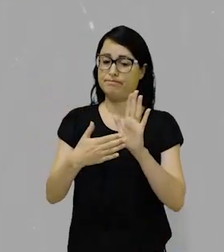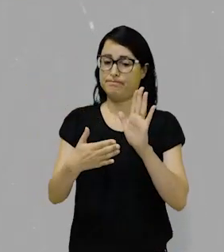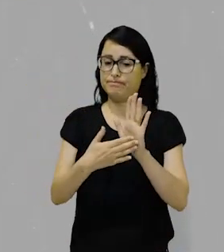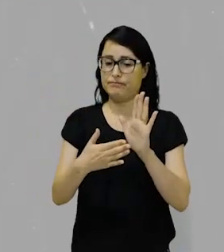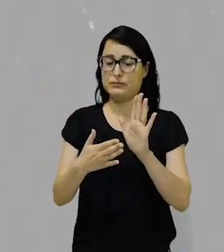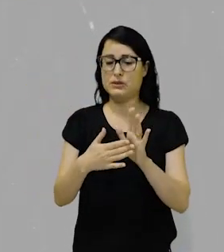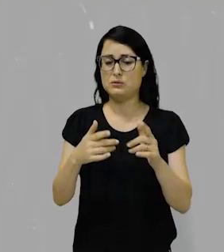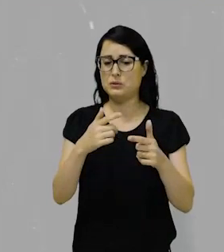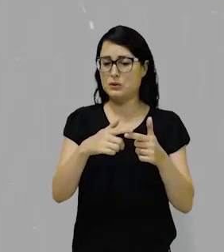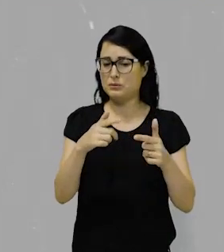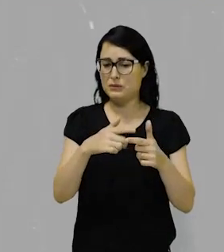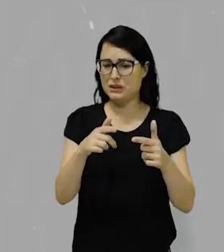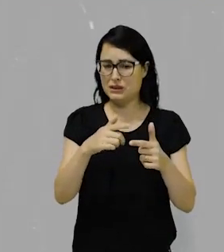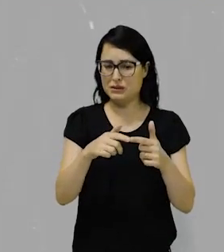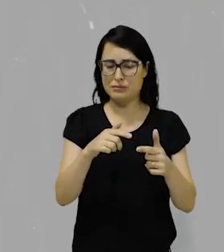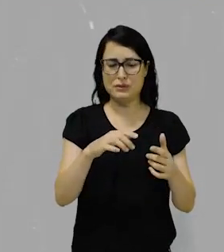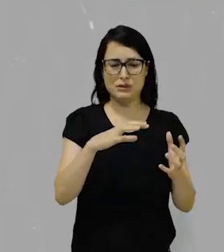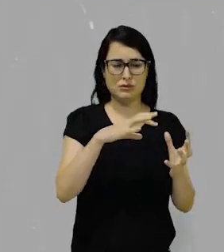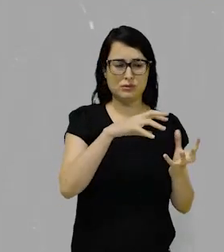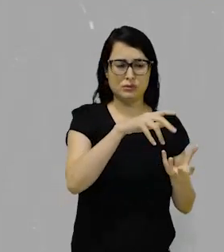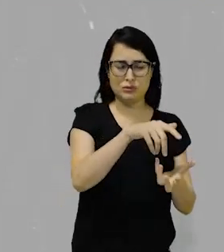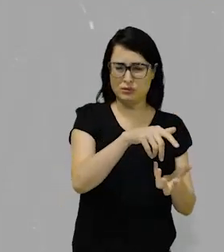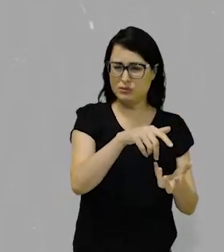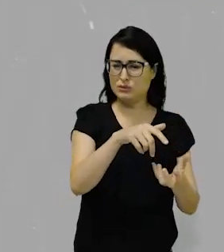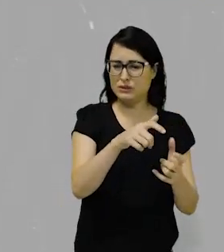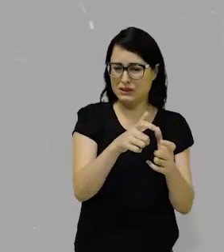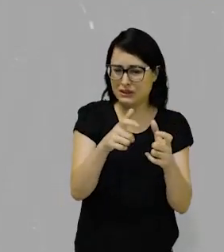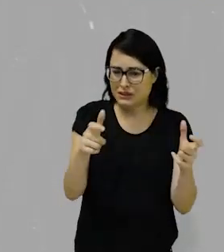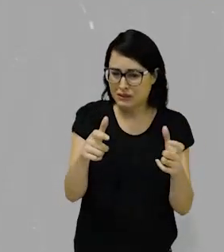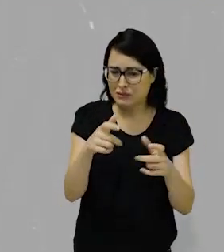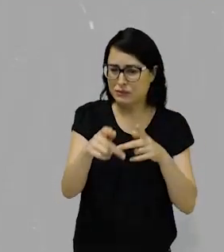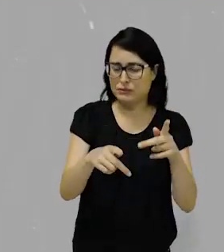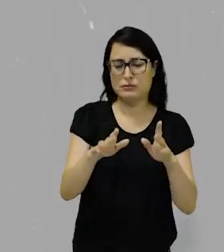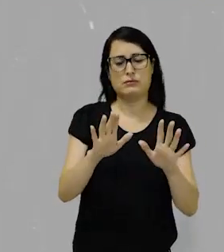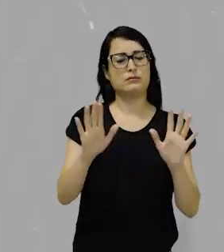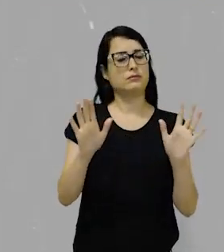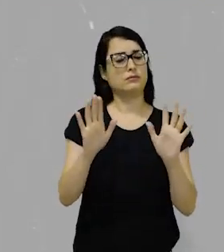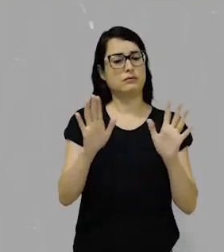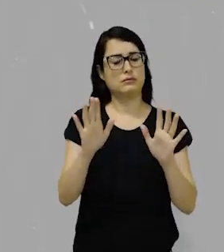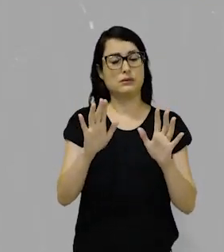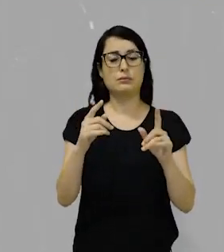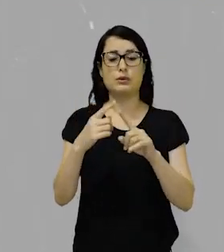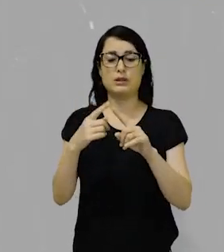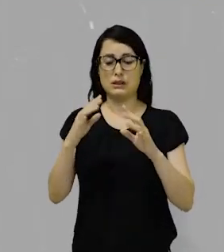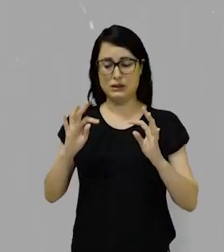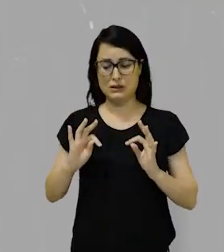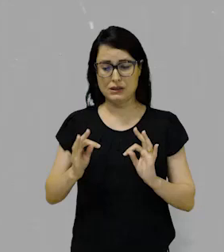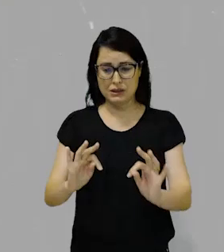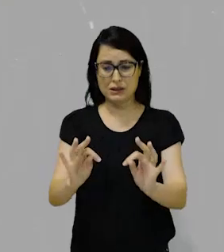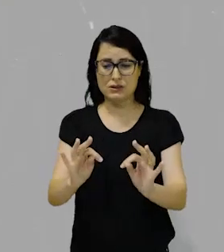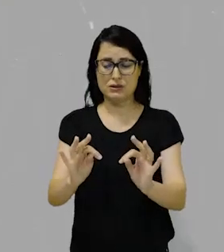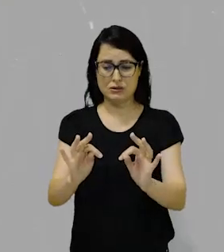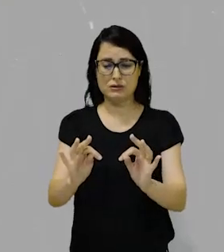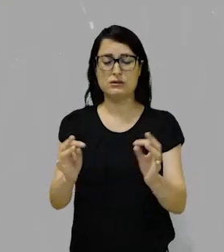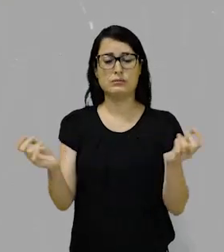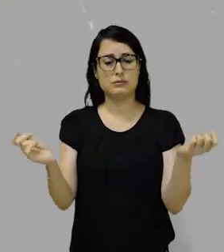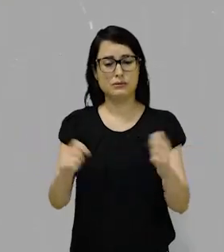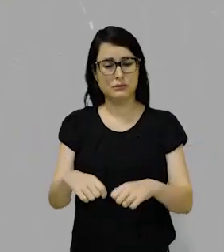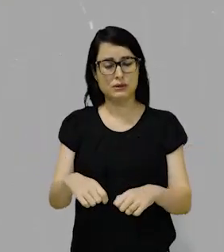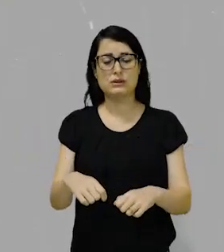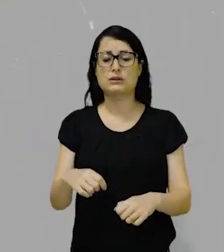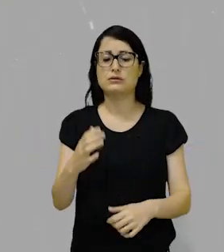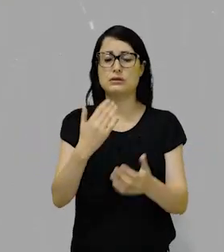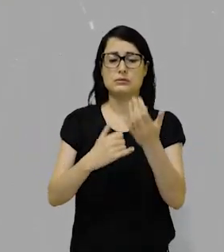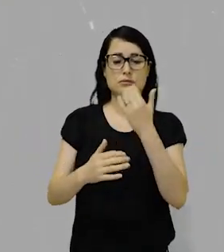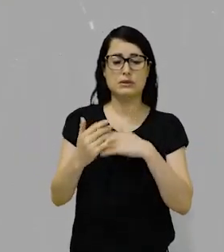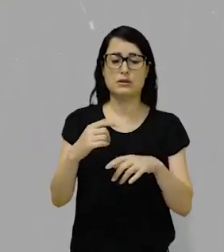é, galera, o crescimento populacional em si, porque a tecnologia hoje consegue suprir a necessidade de alimentos. O problema